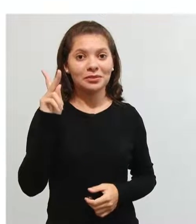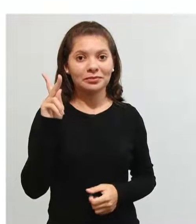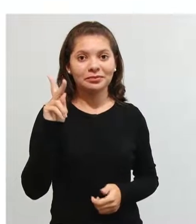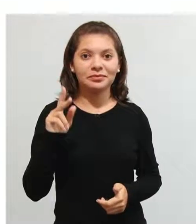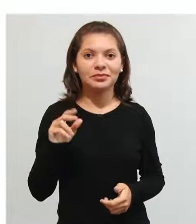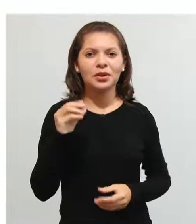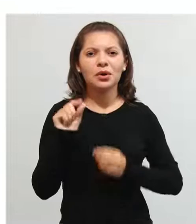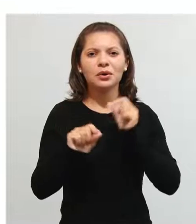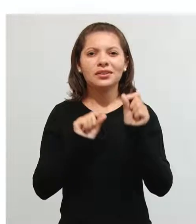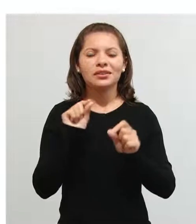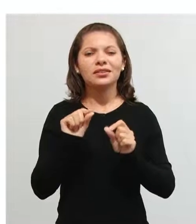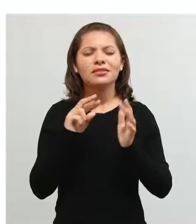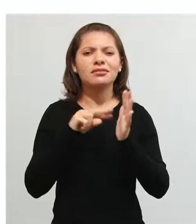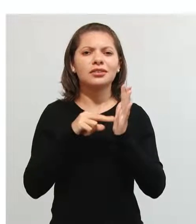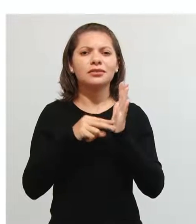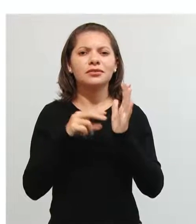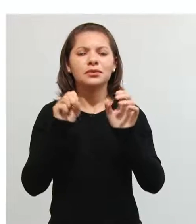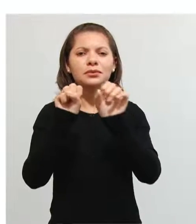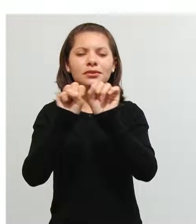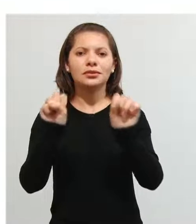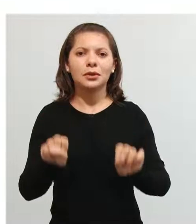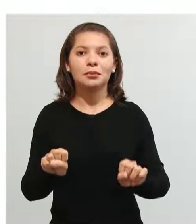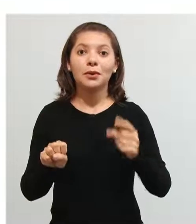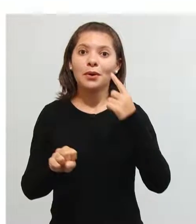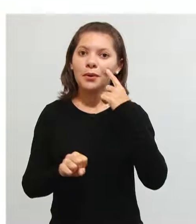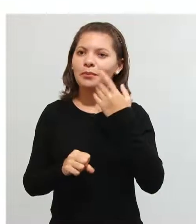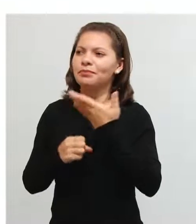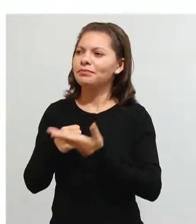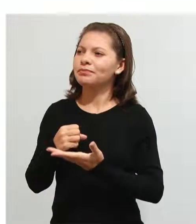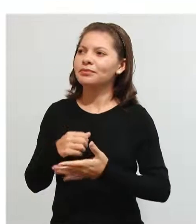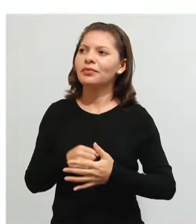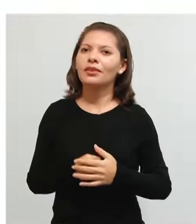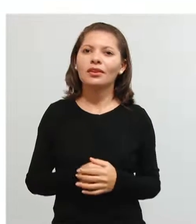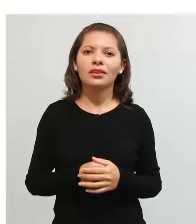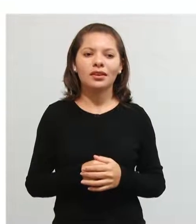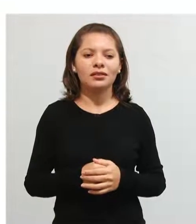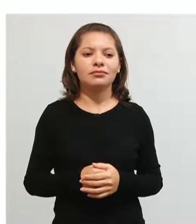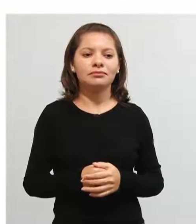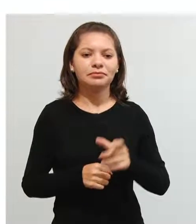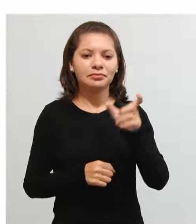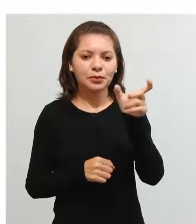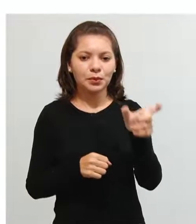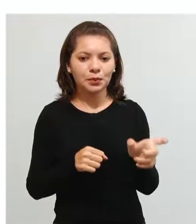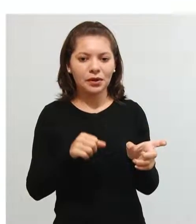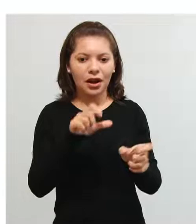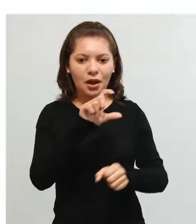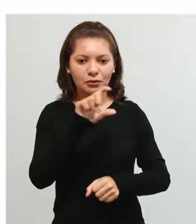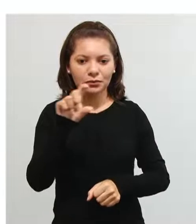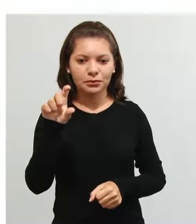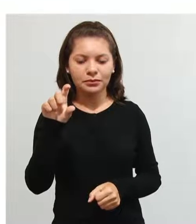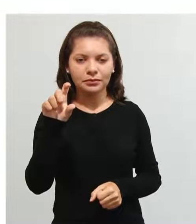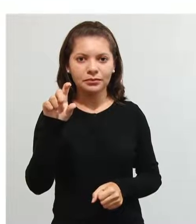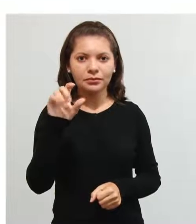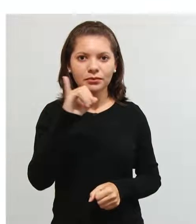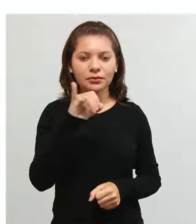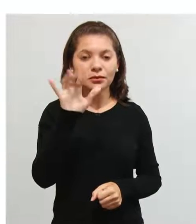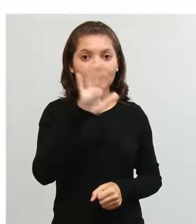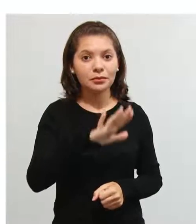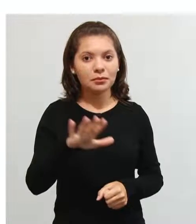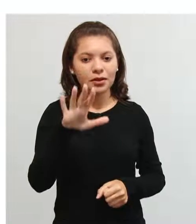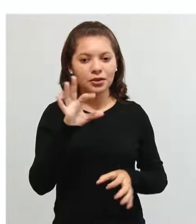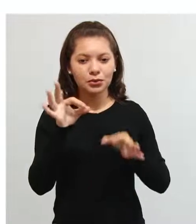O que é de fato esse sistema? Trouxe aqui um gráfico para vocês, né? Uma organização,